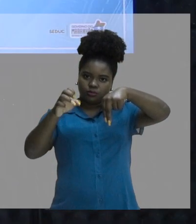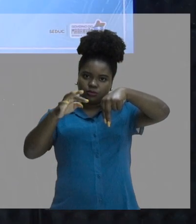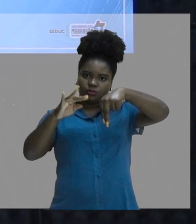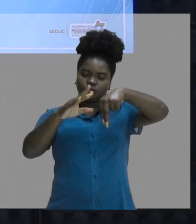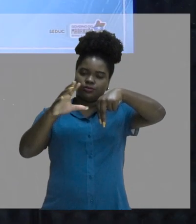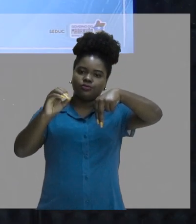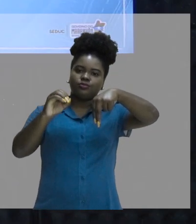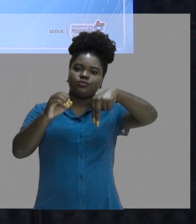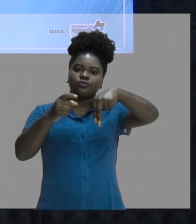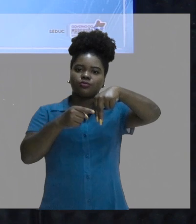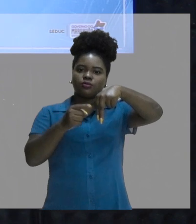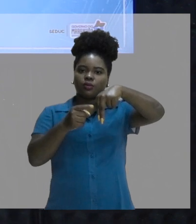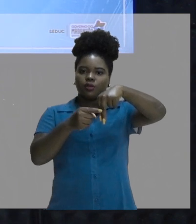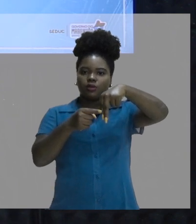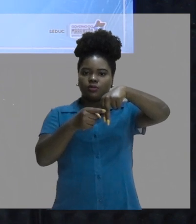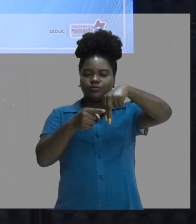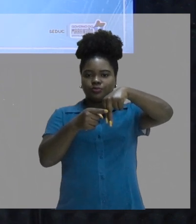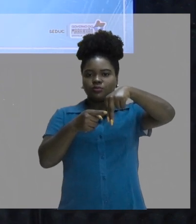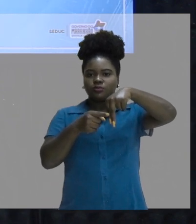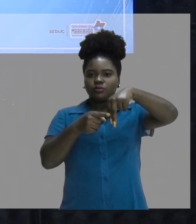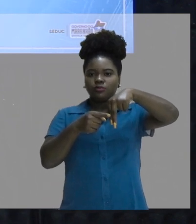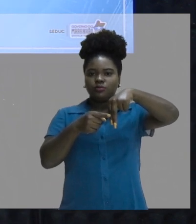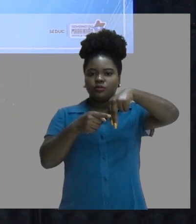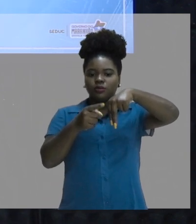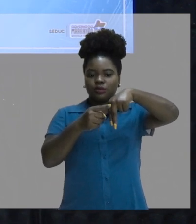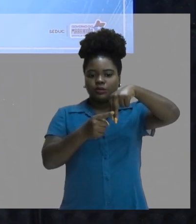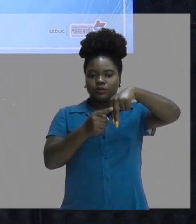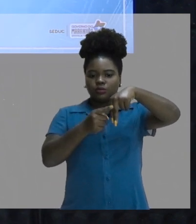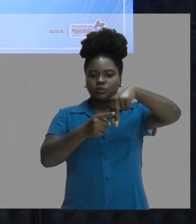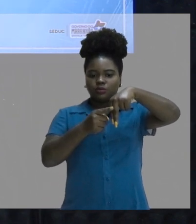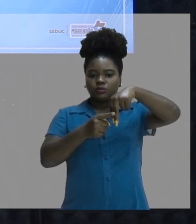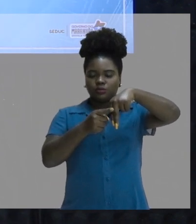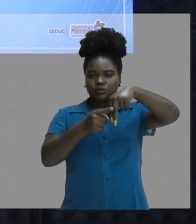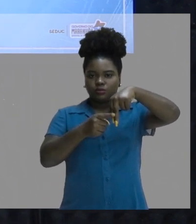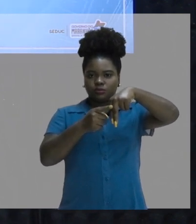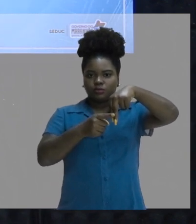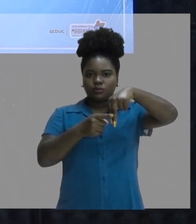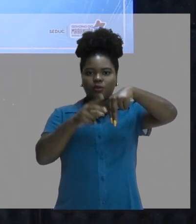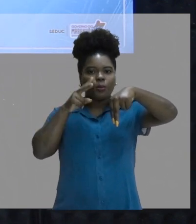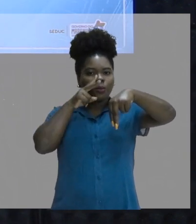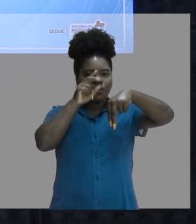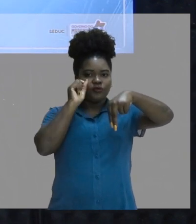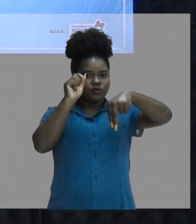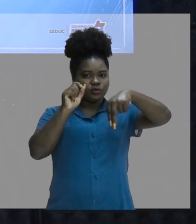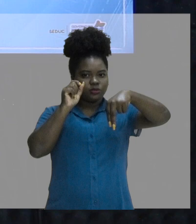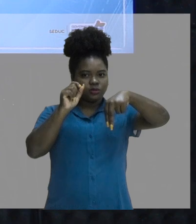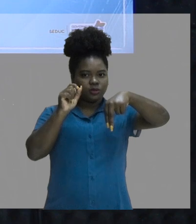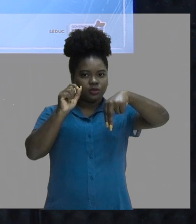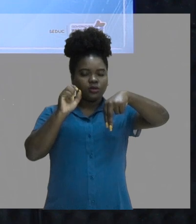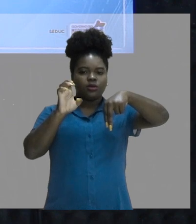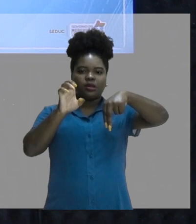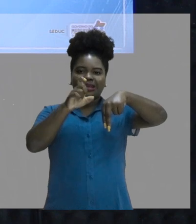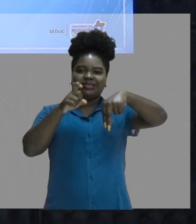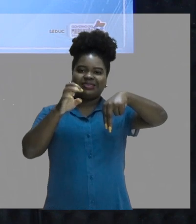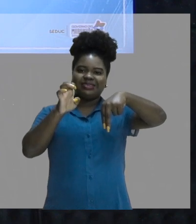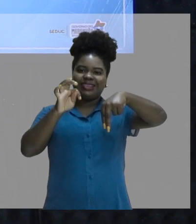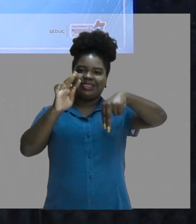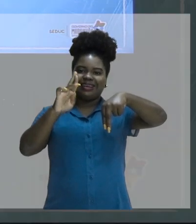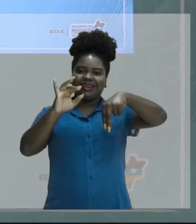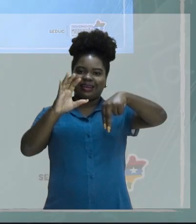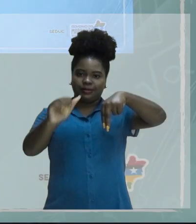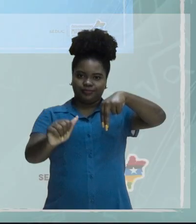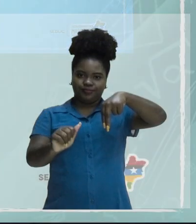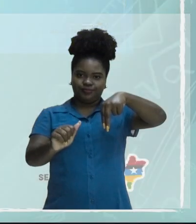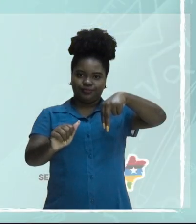faz a flexão, essa musculatura aqui do joelho dele faz o quê? Estende-se. Então aqui está agindo uma força o quê? Excêntrica, está relaxando essa